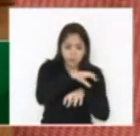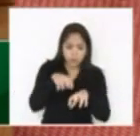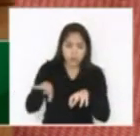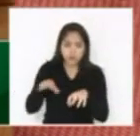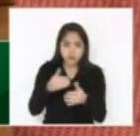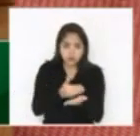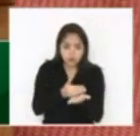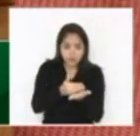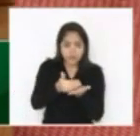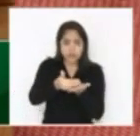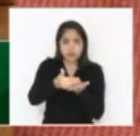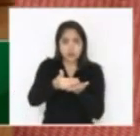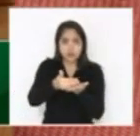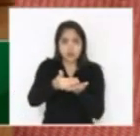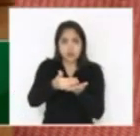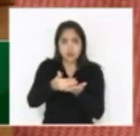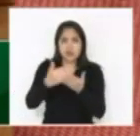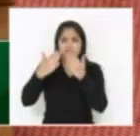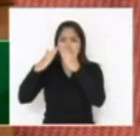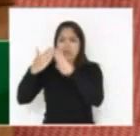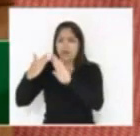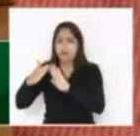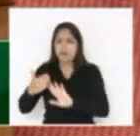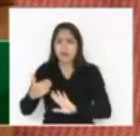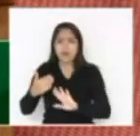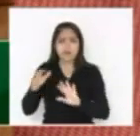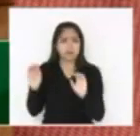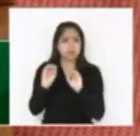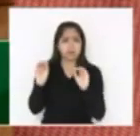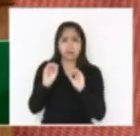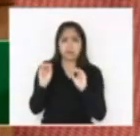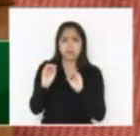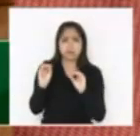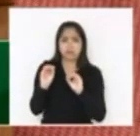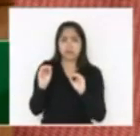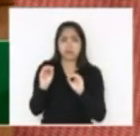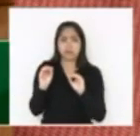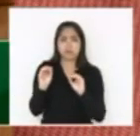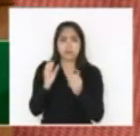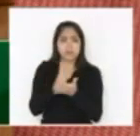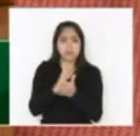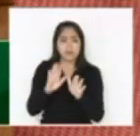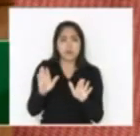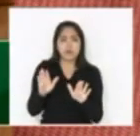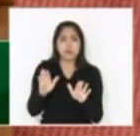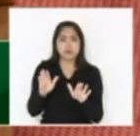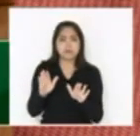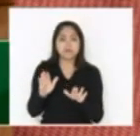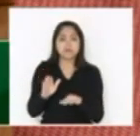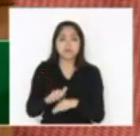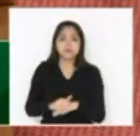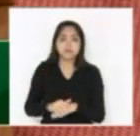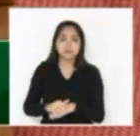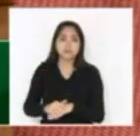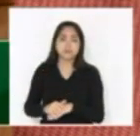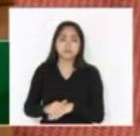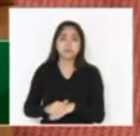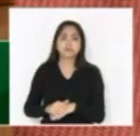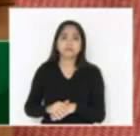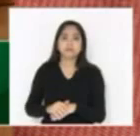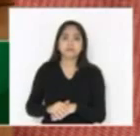as favelas crescer. Quer dizer, isso aí desapareceu. Isso aí desapareceu. Então, Santa